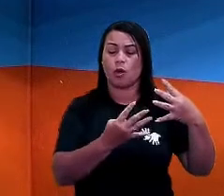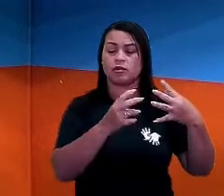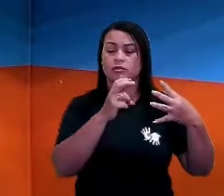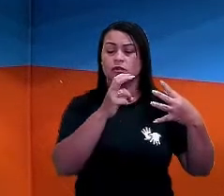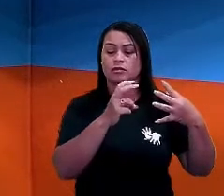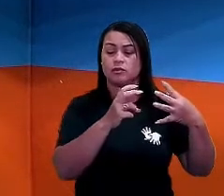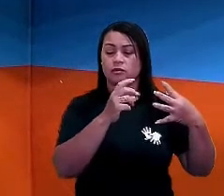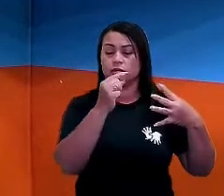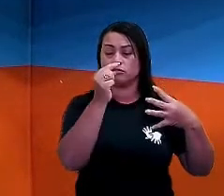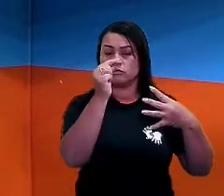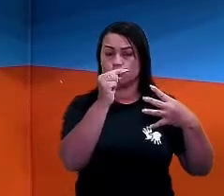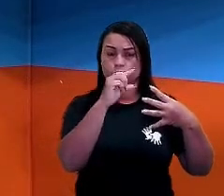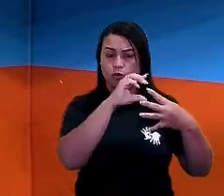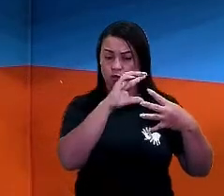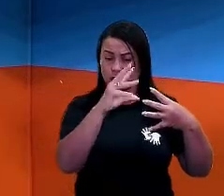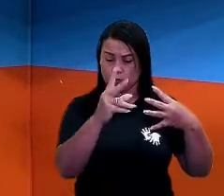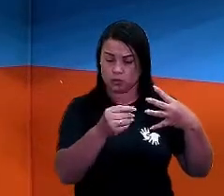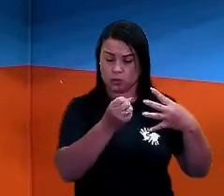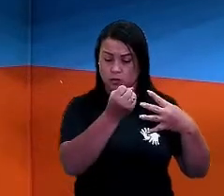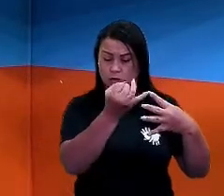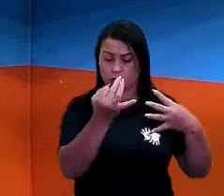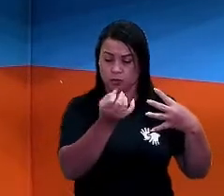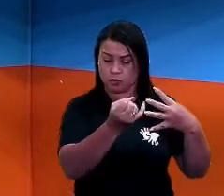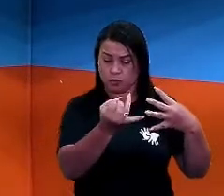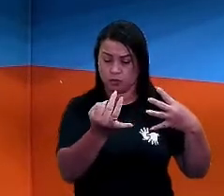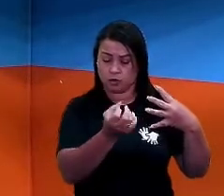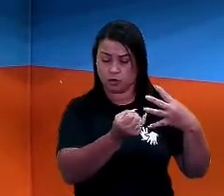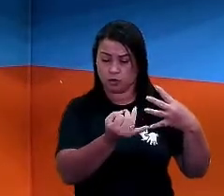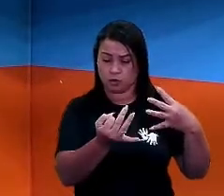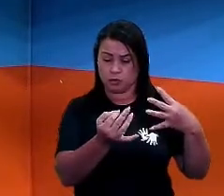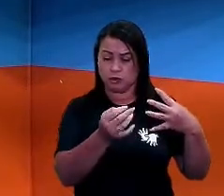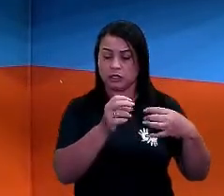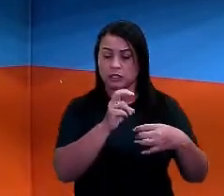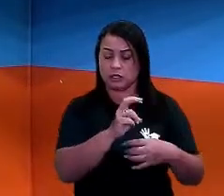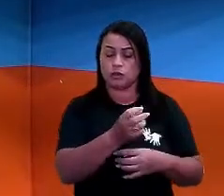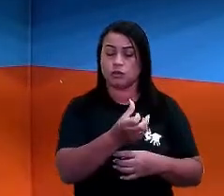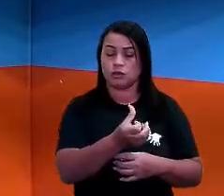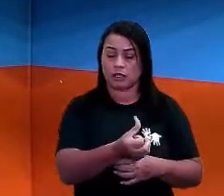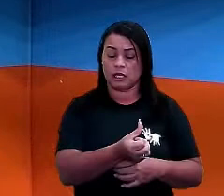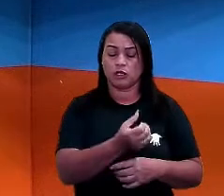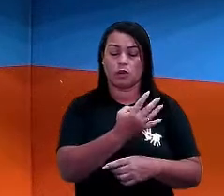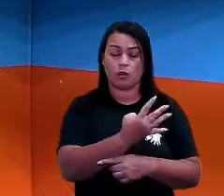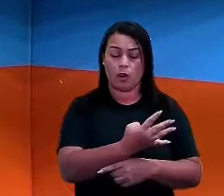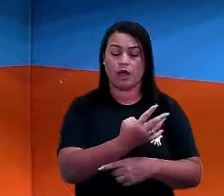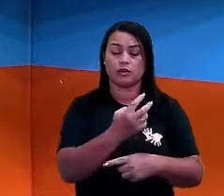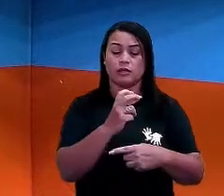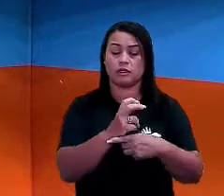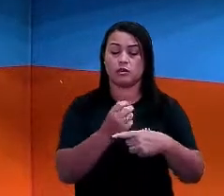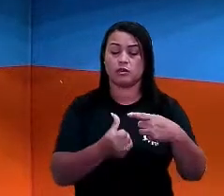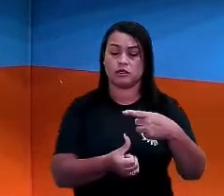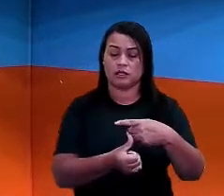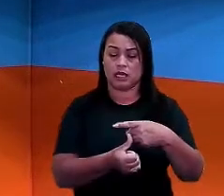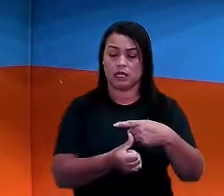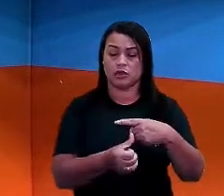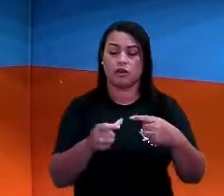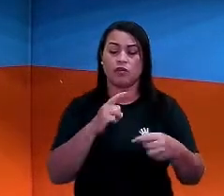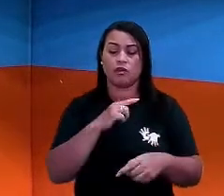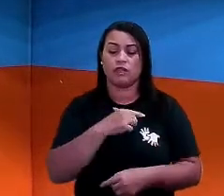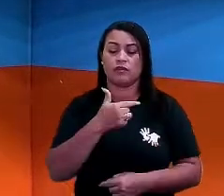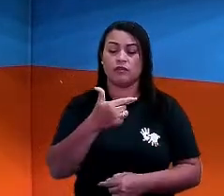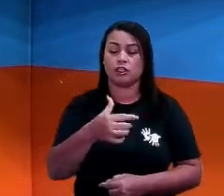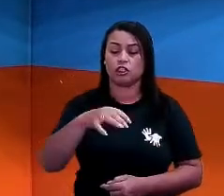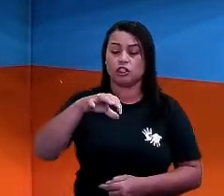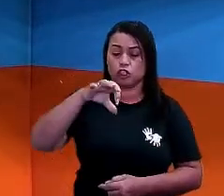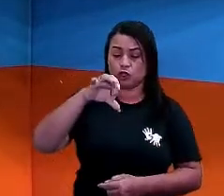4, 4 inteiros e 5/6, eu vou ter 29 quadradinhos